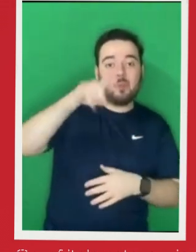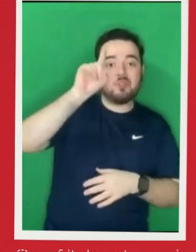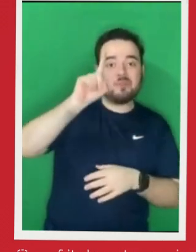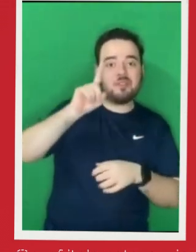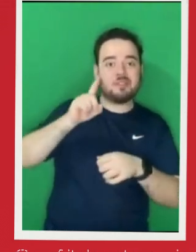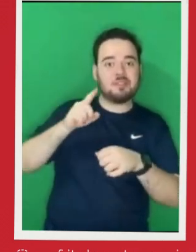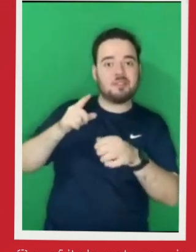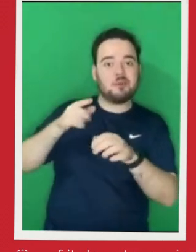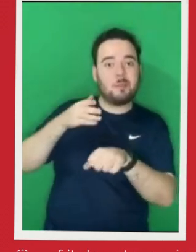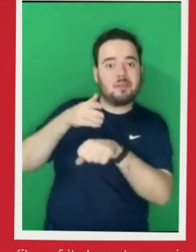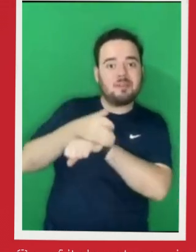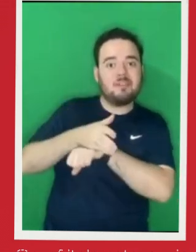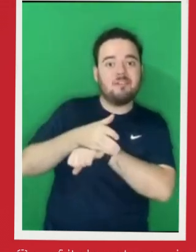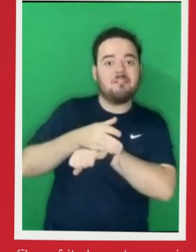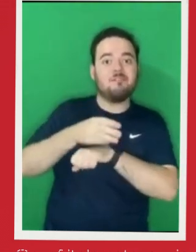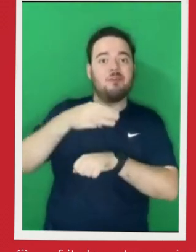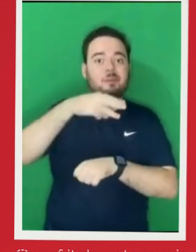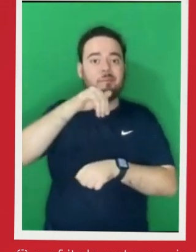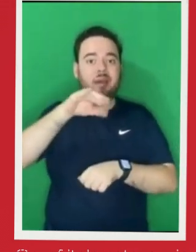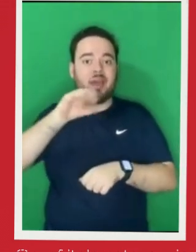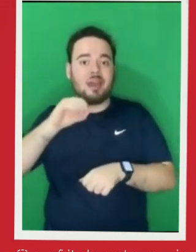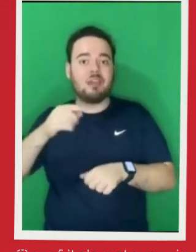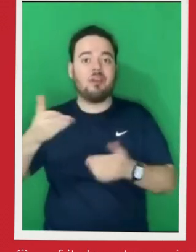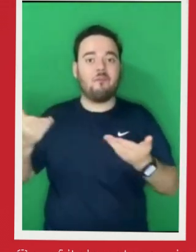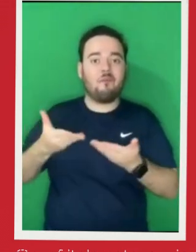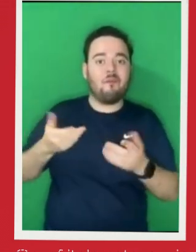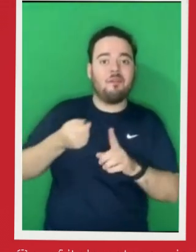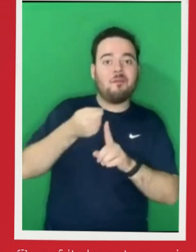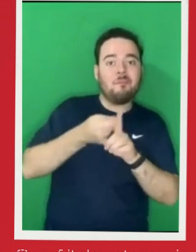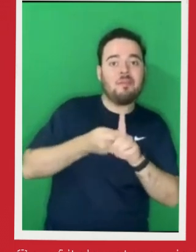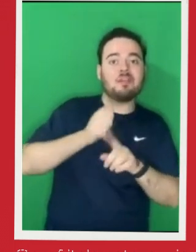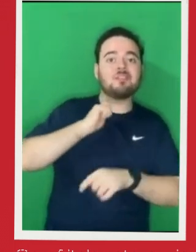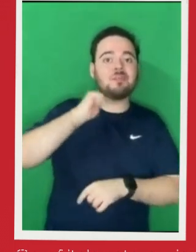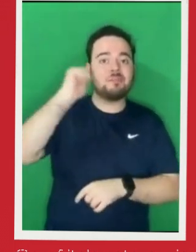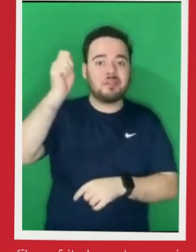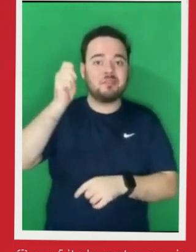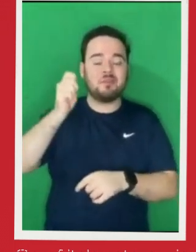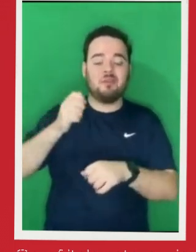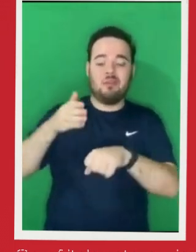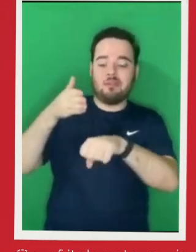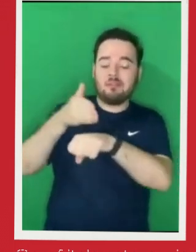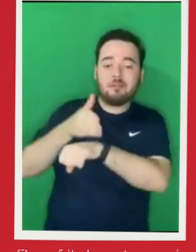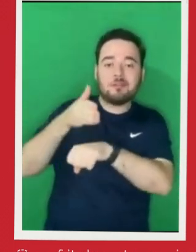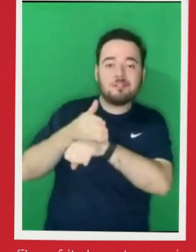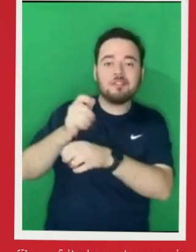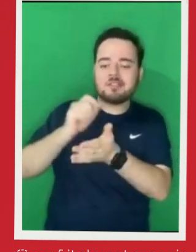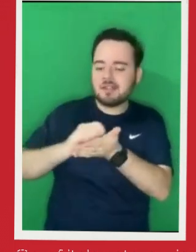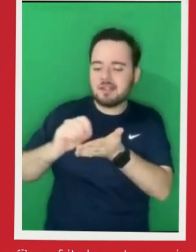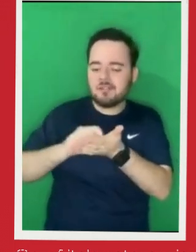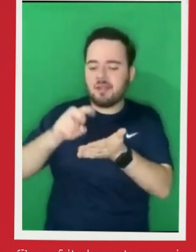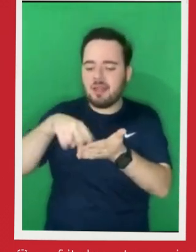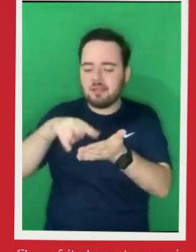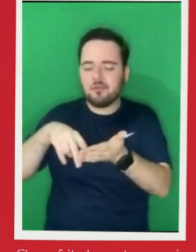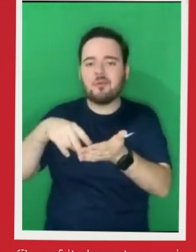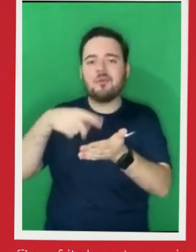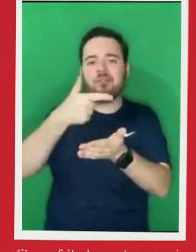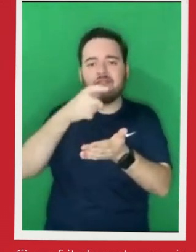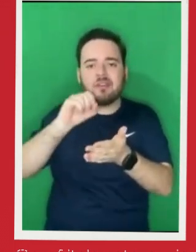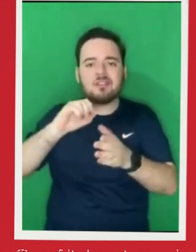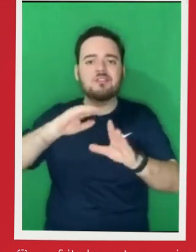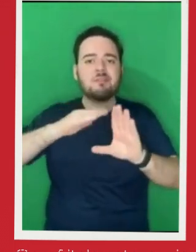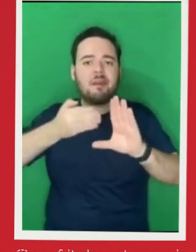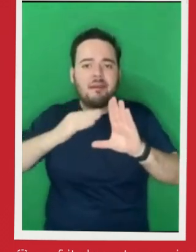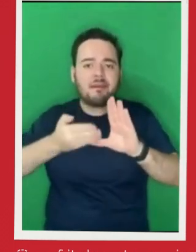a última vez que eu entrei foi em maio e eu estou em abril. Então você entra todos os dias e escreve o que você espera fazer